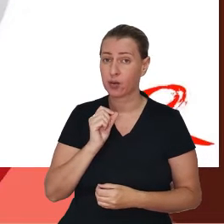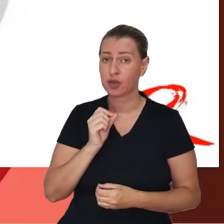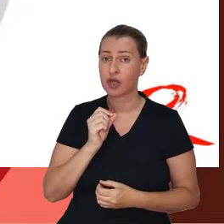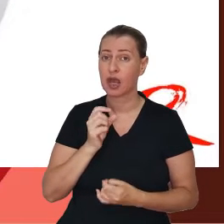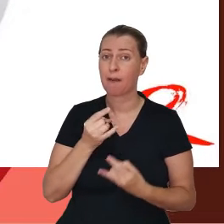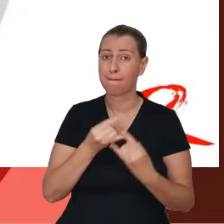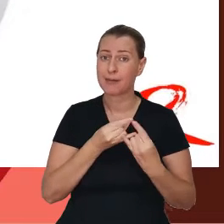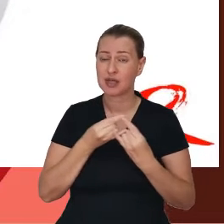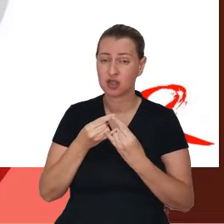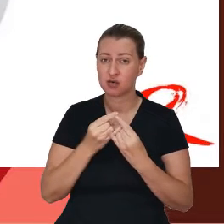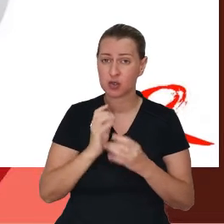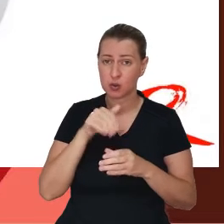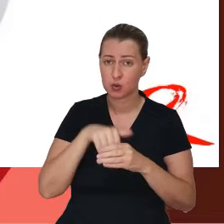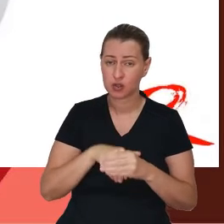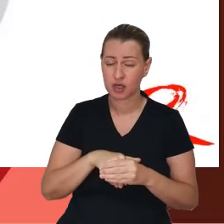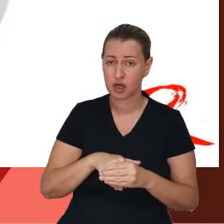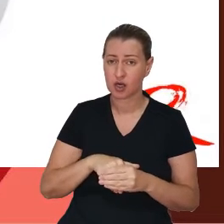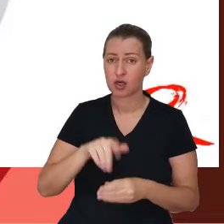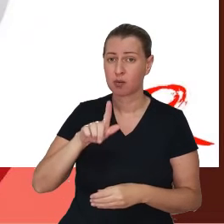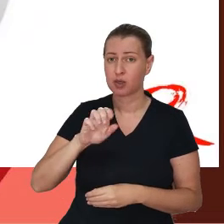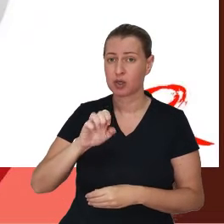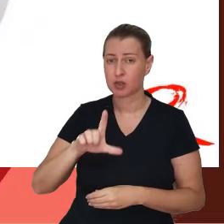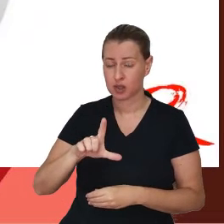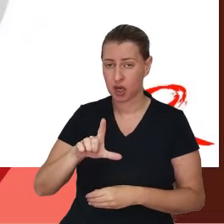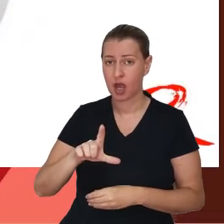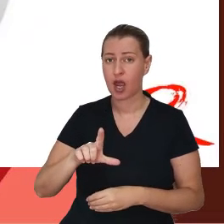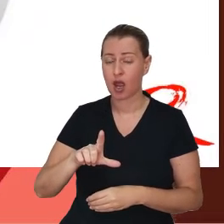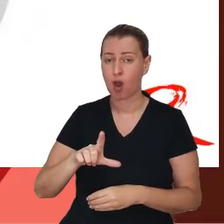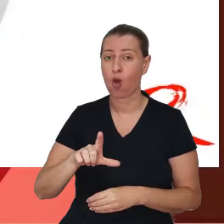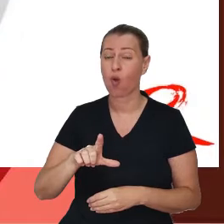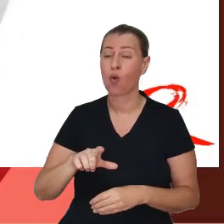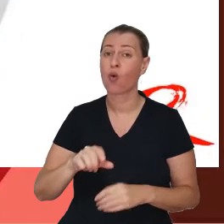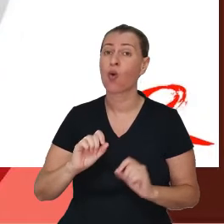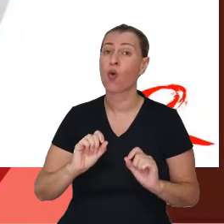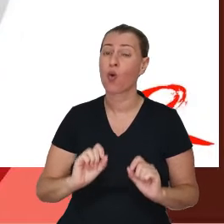gel lubrificante, que é uma das estratégias mais